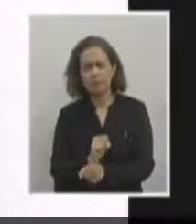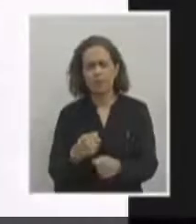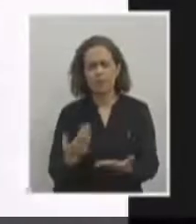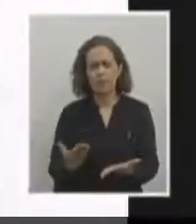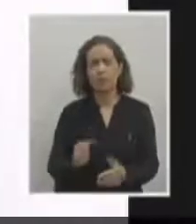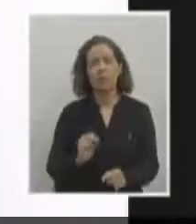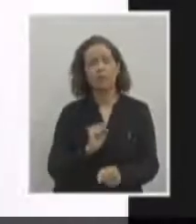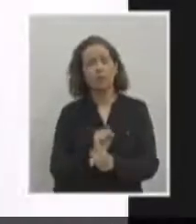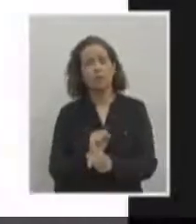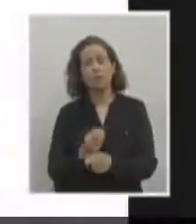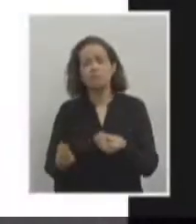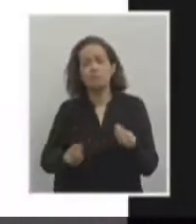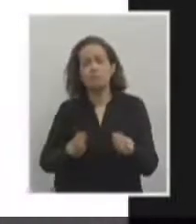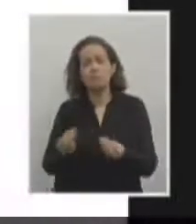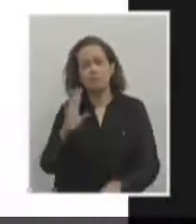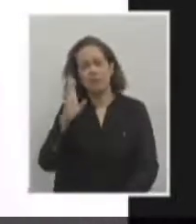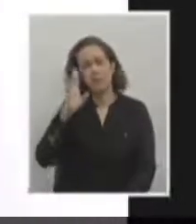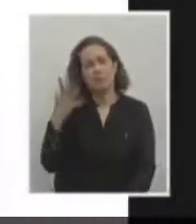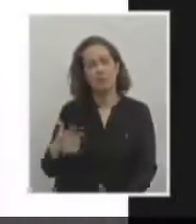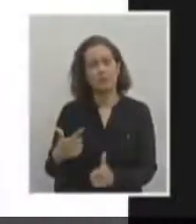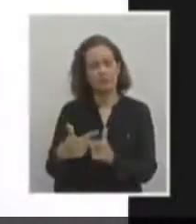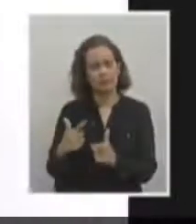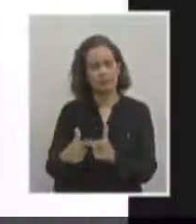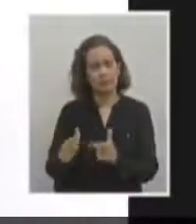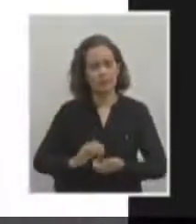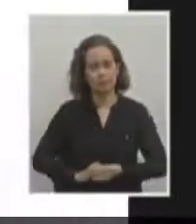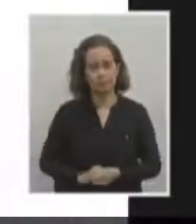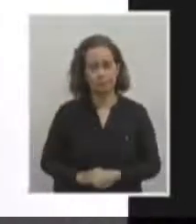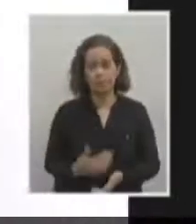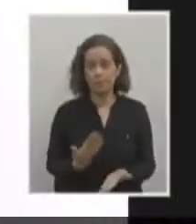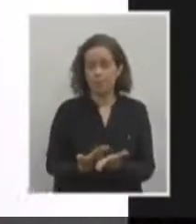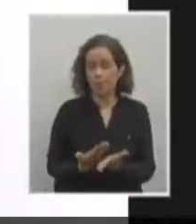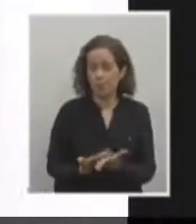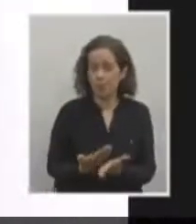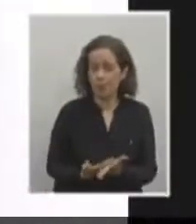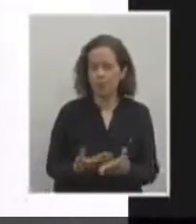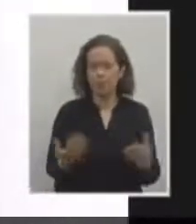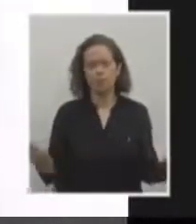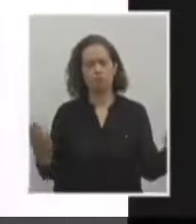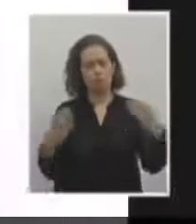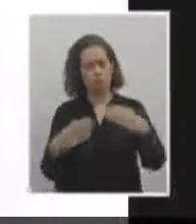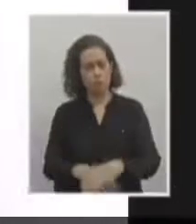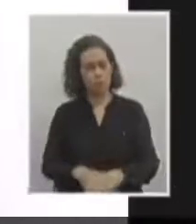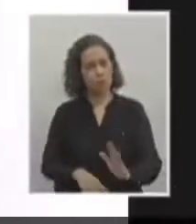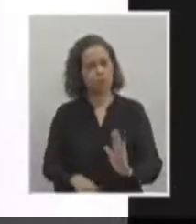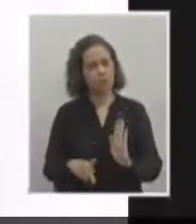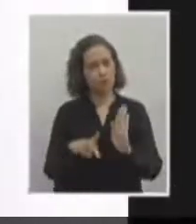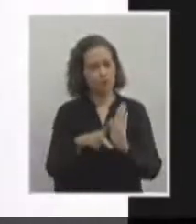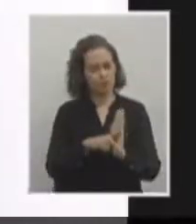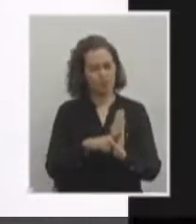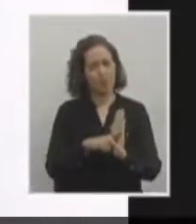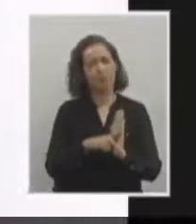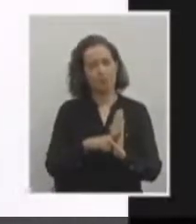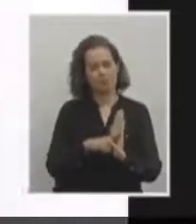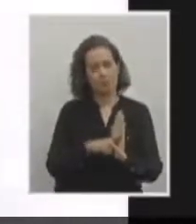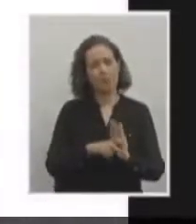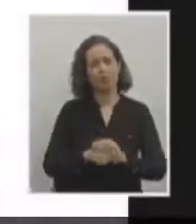aquela situação, para cumprir as aulas dele, que é o concurso específico, né, que ele fez naquele componente